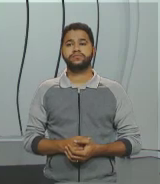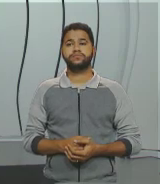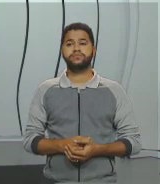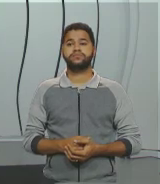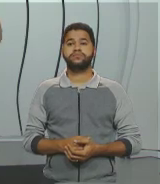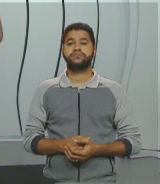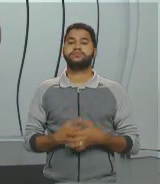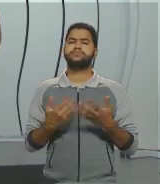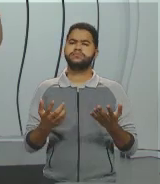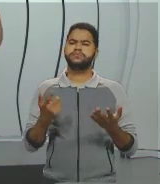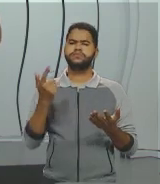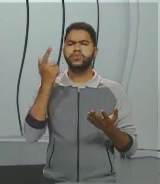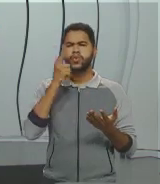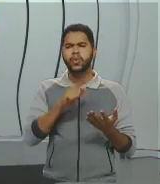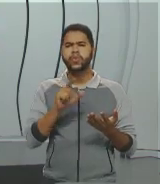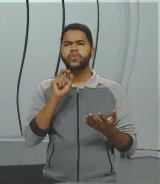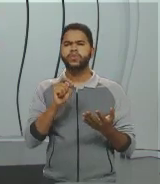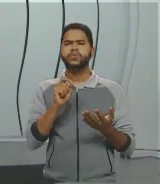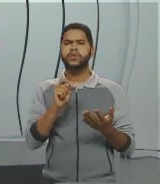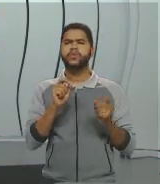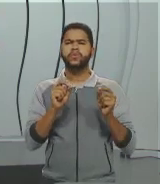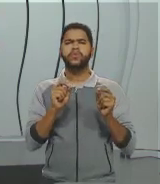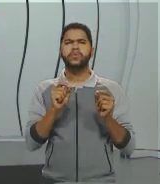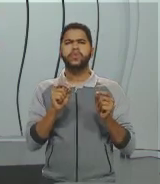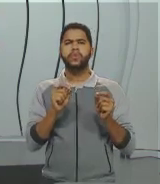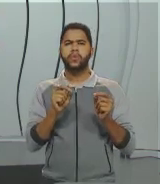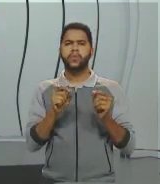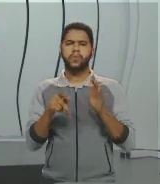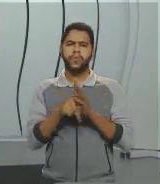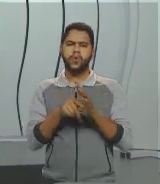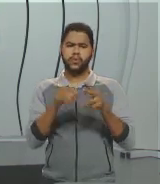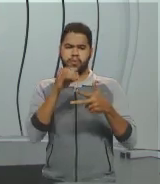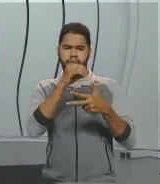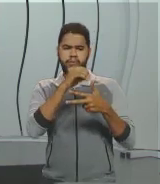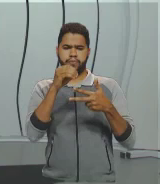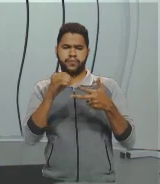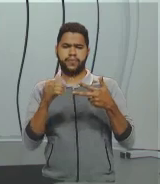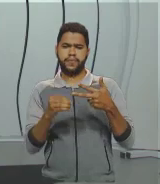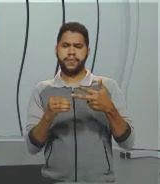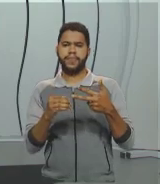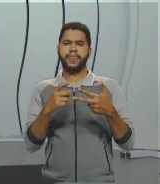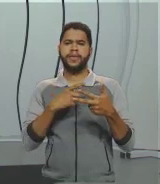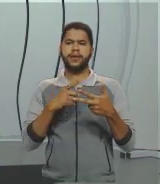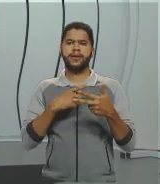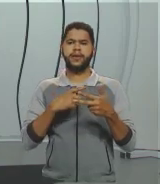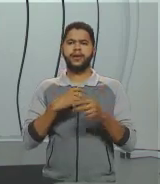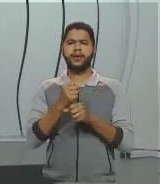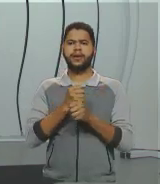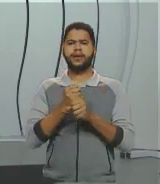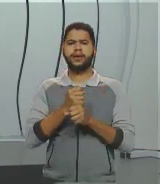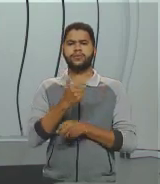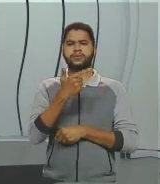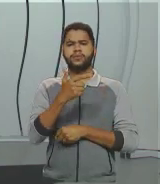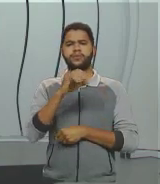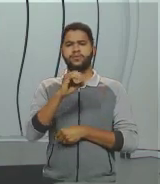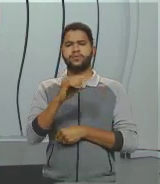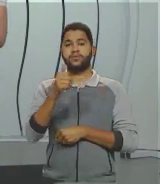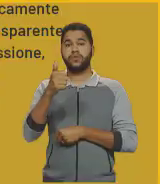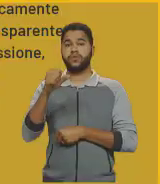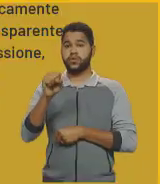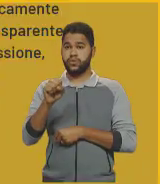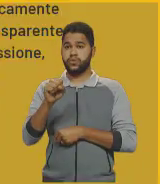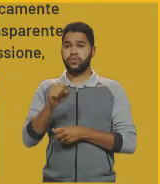isso, a gente consegue fazer, então, uma questão do Enem, que caiu no ano de 2018.